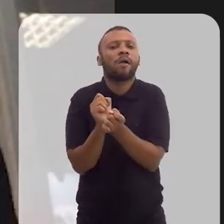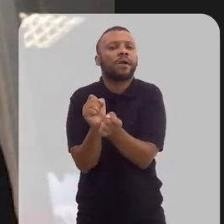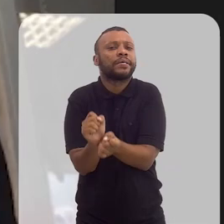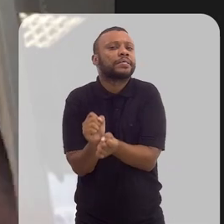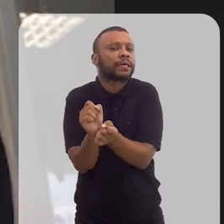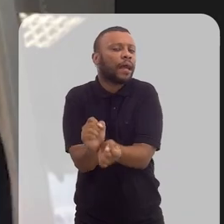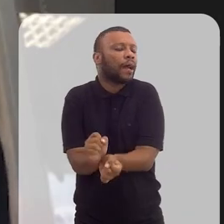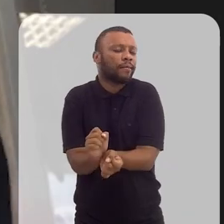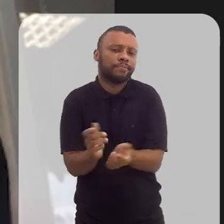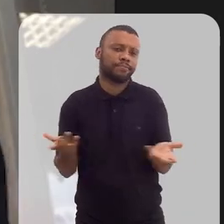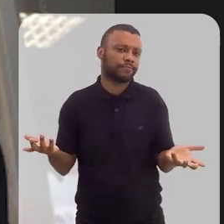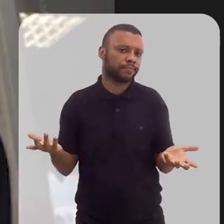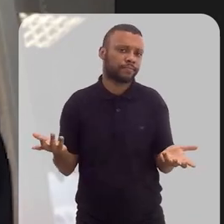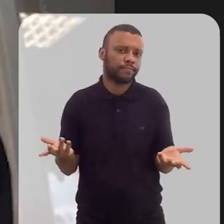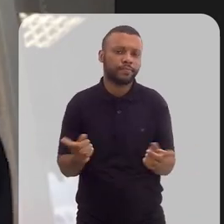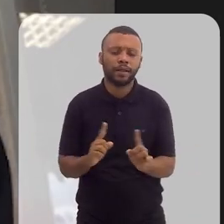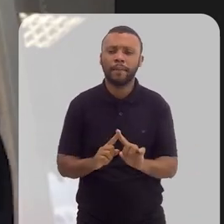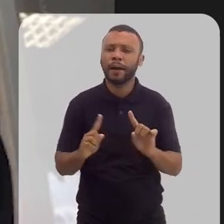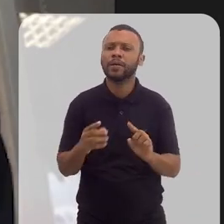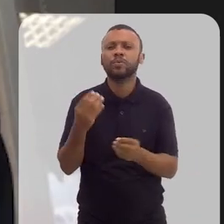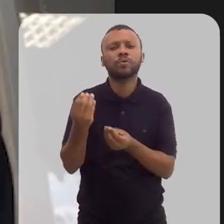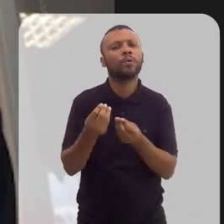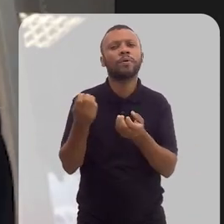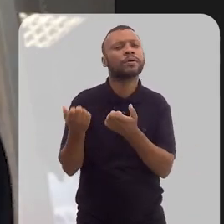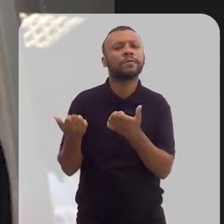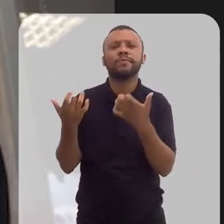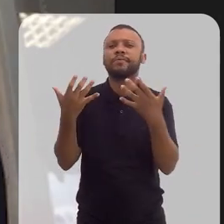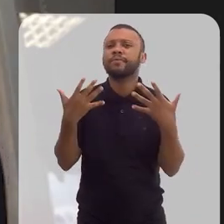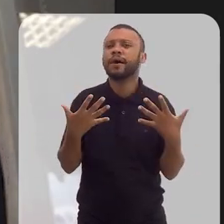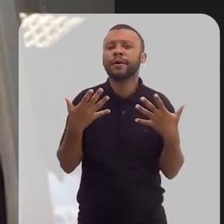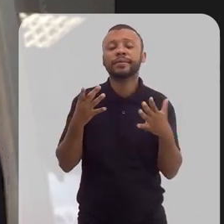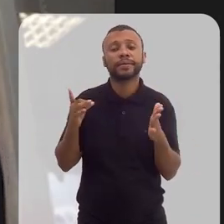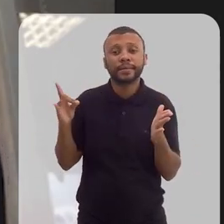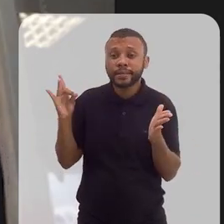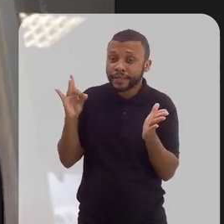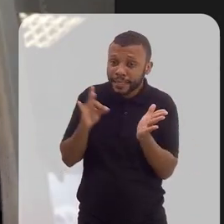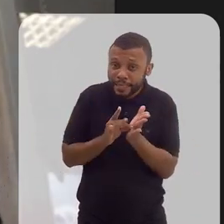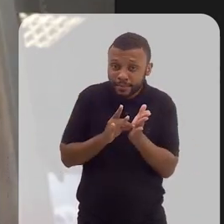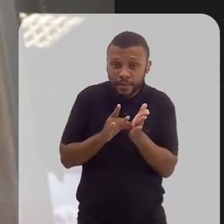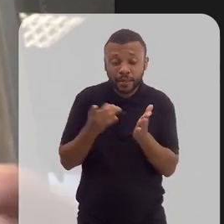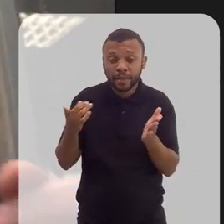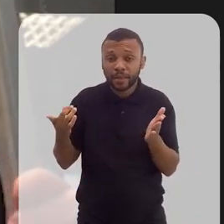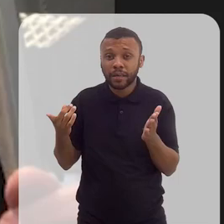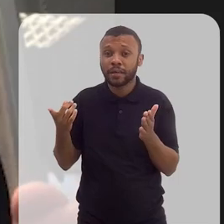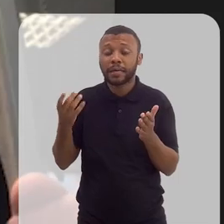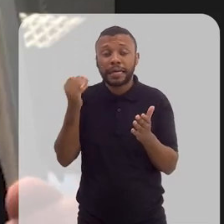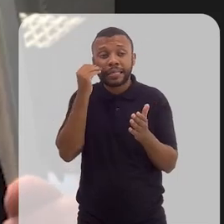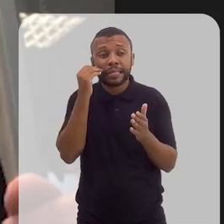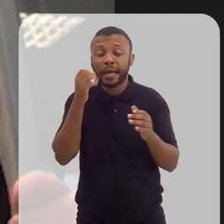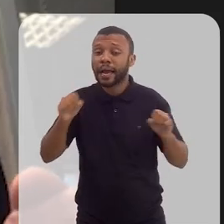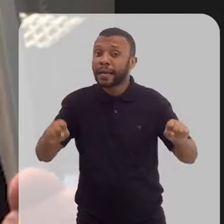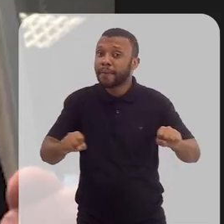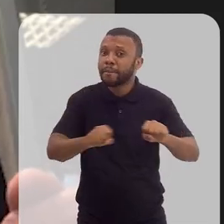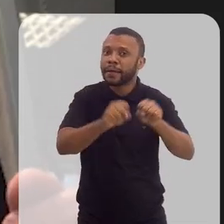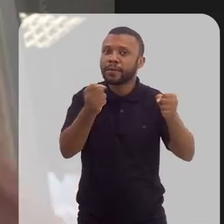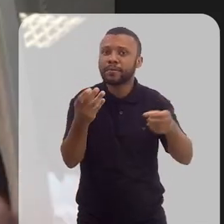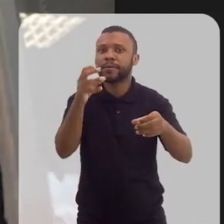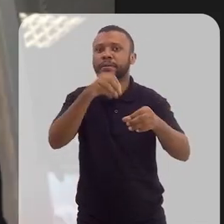escravo. Então, mas como é que eu faço exatamente para controlar isso dentro da cadeia?